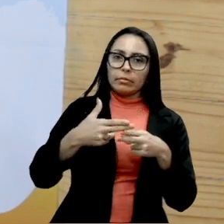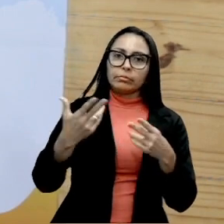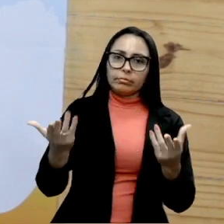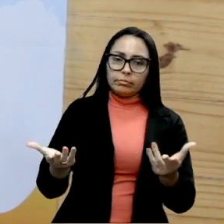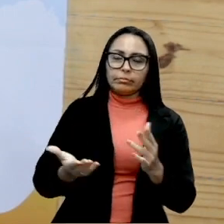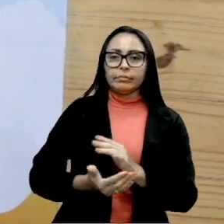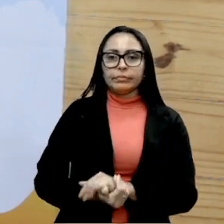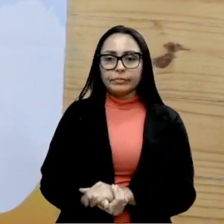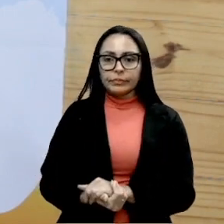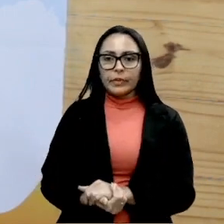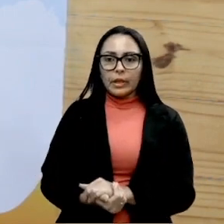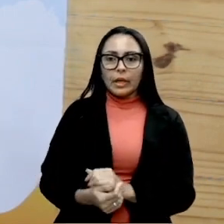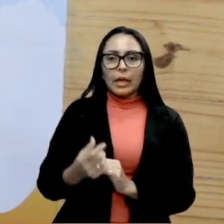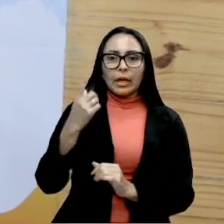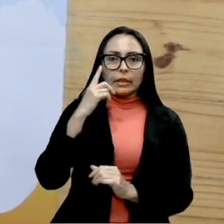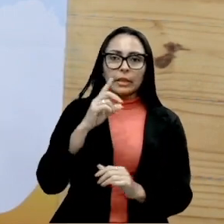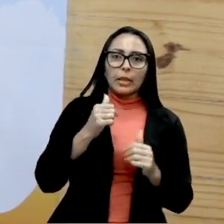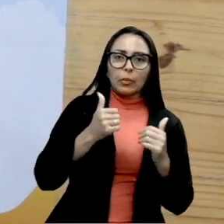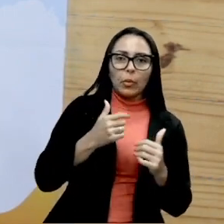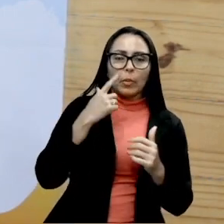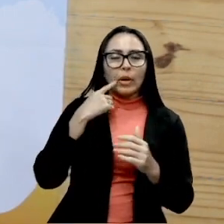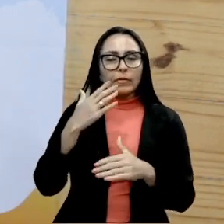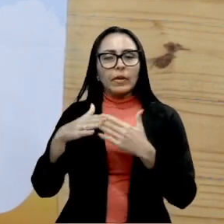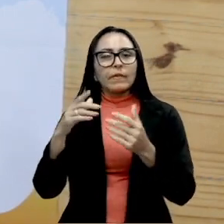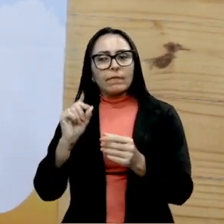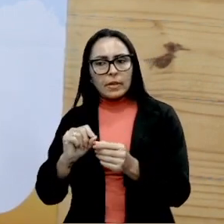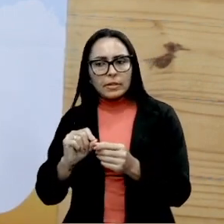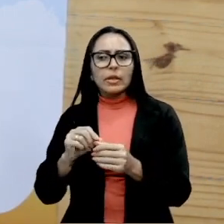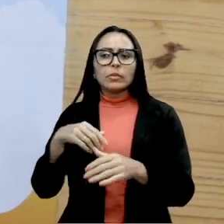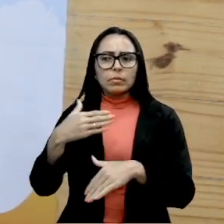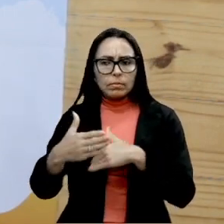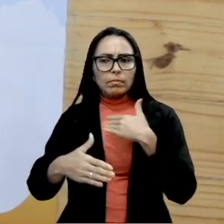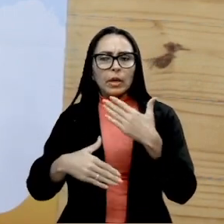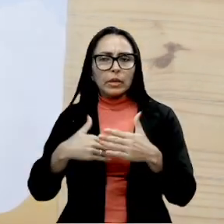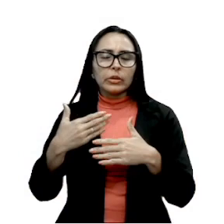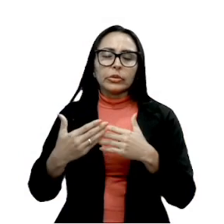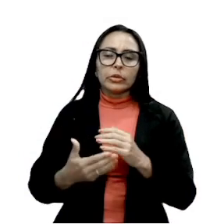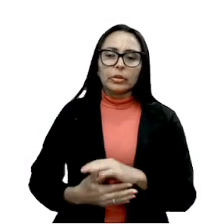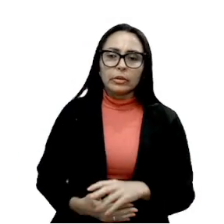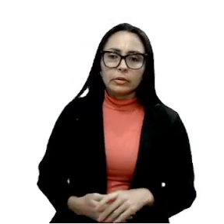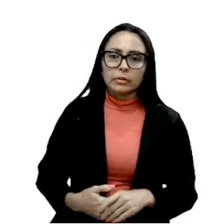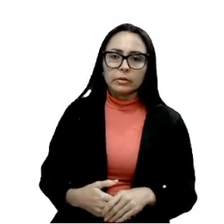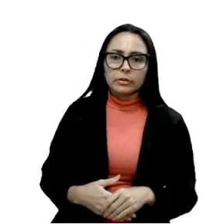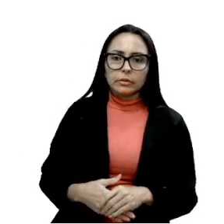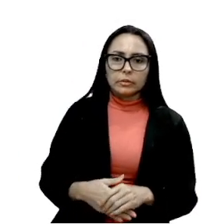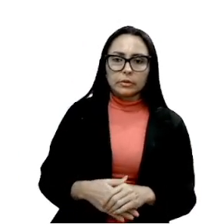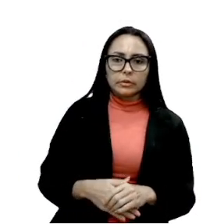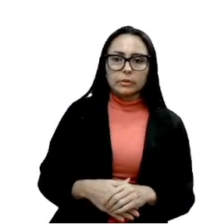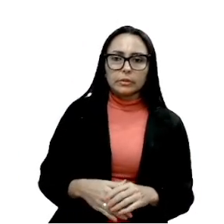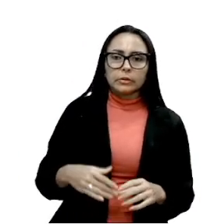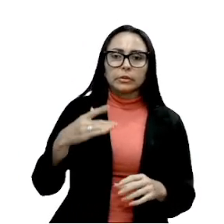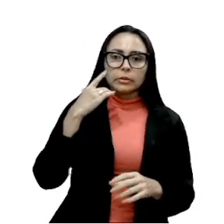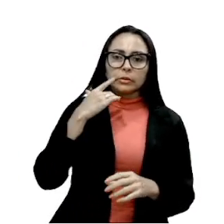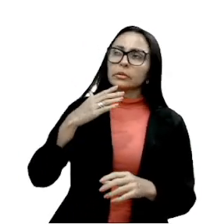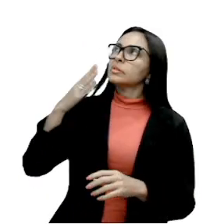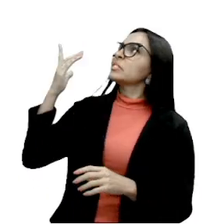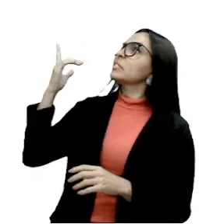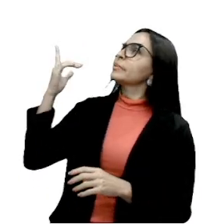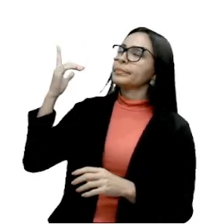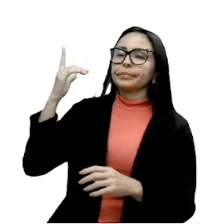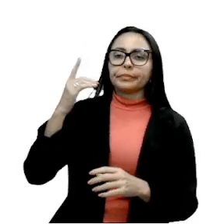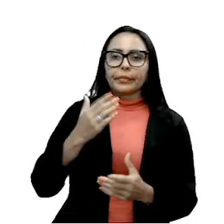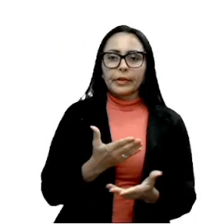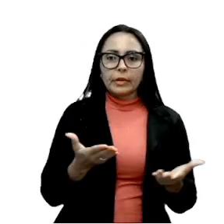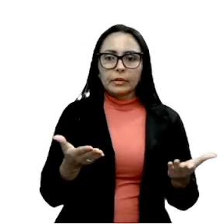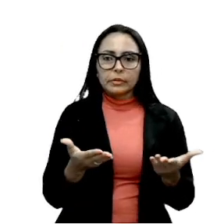Aí cena valeu, vai fazendo isso e fazendo a produção do dia. E falamos sobre a claquete e agora vamos ver a